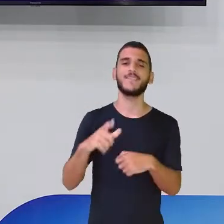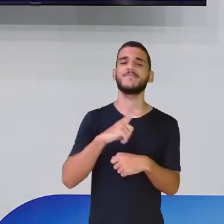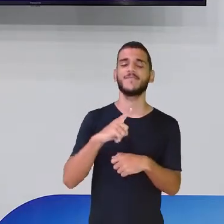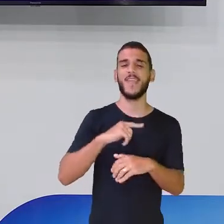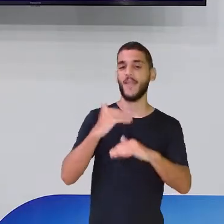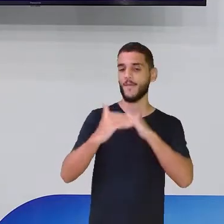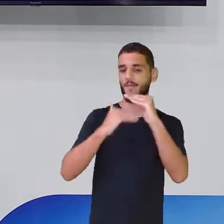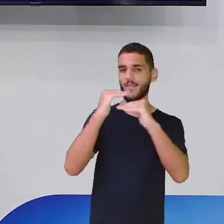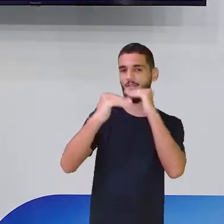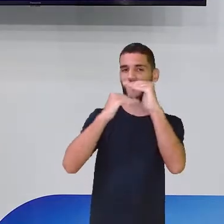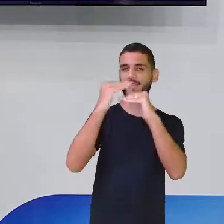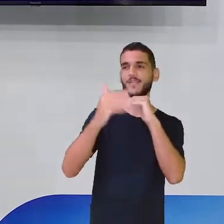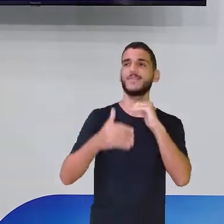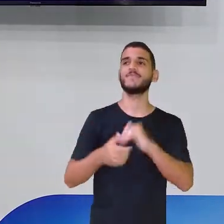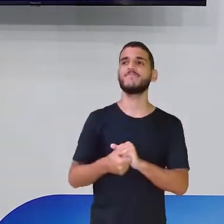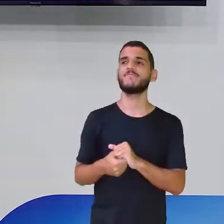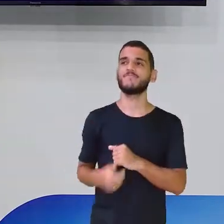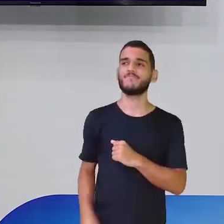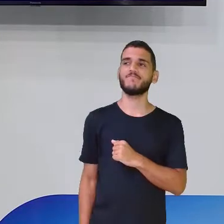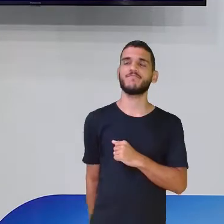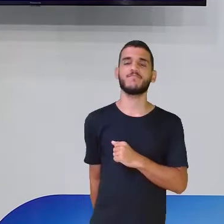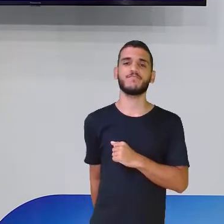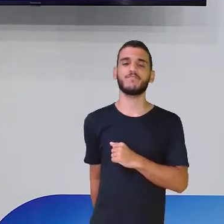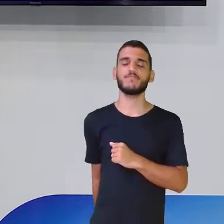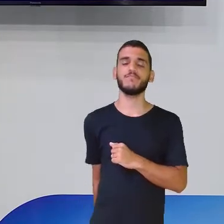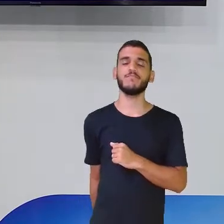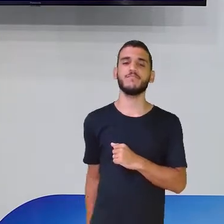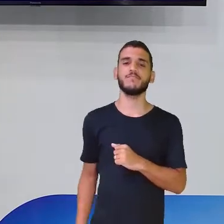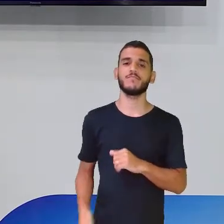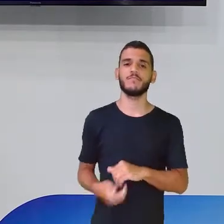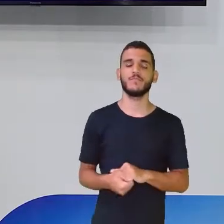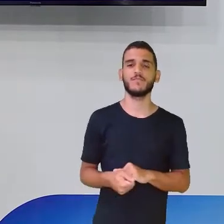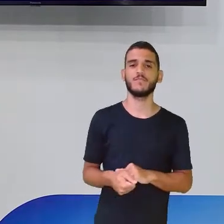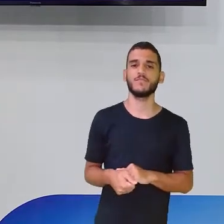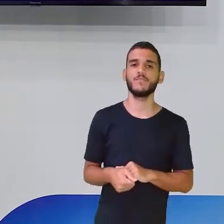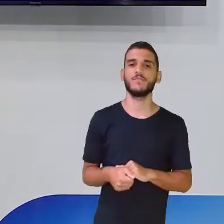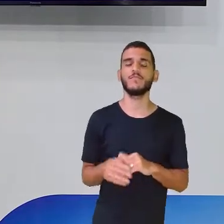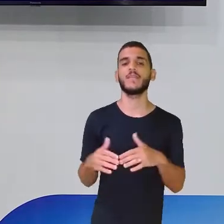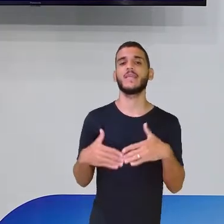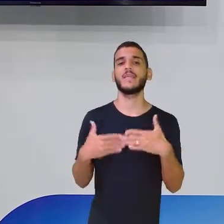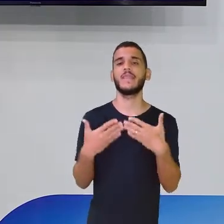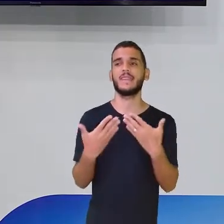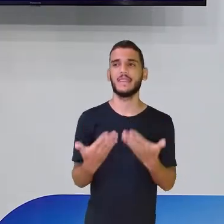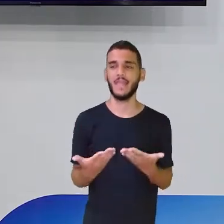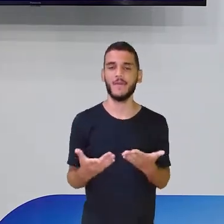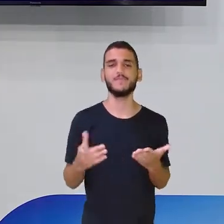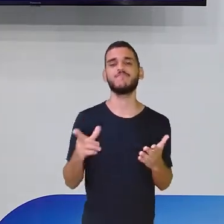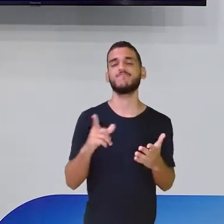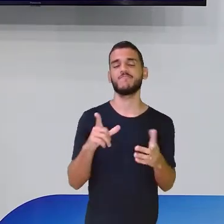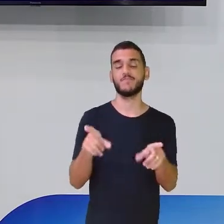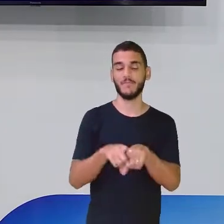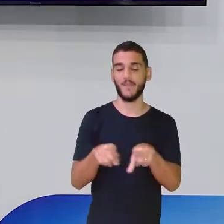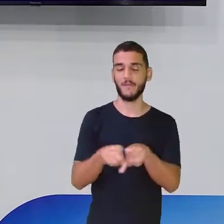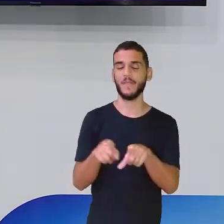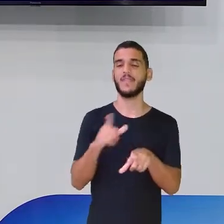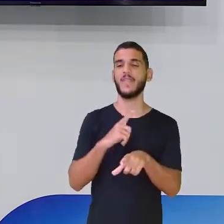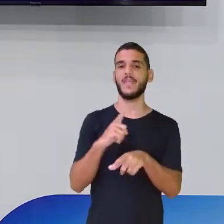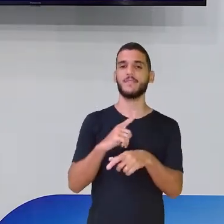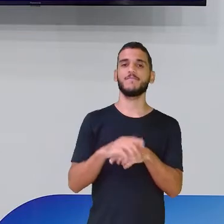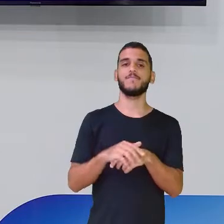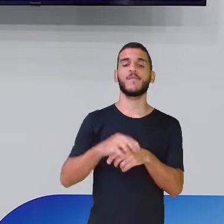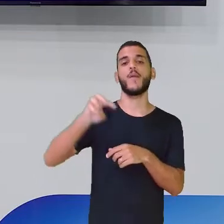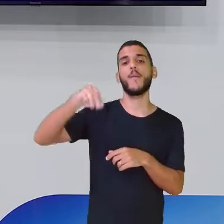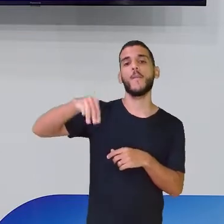desenvolver na nossa percepção sonora. E aí, existe também, o Burrey, ele